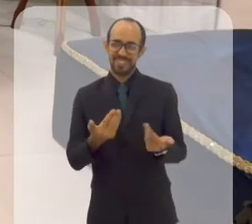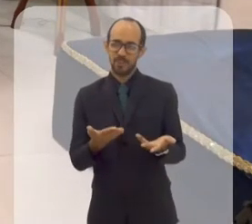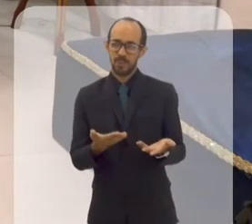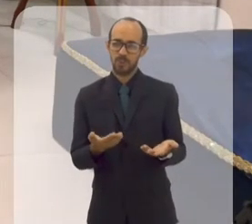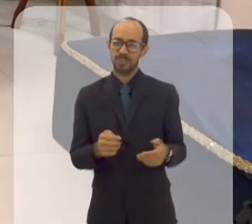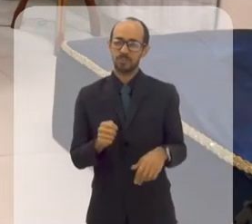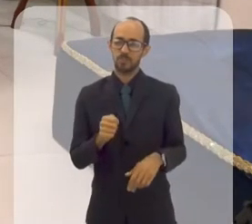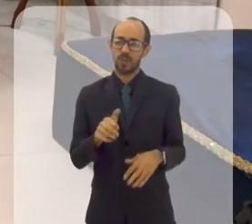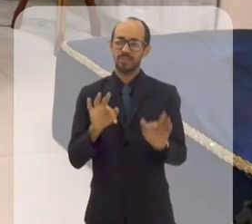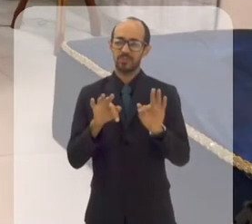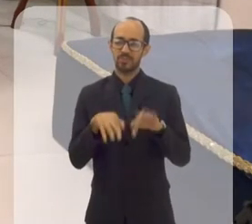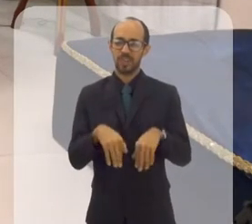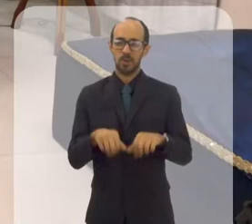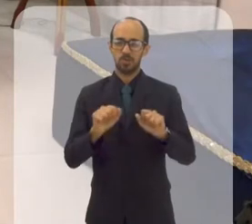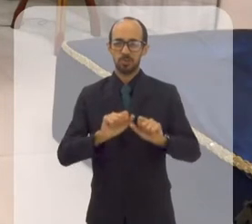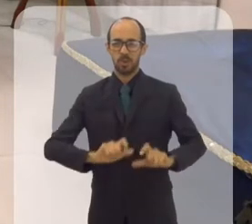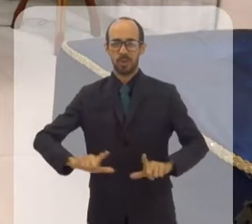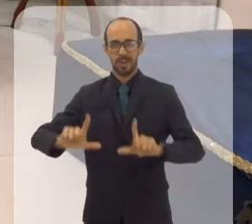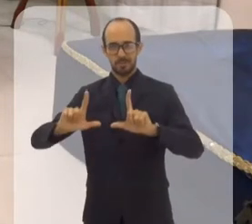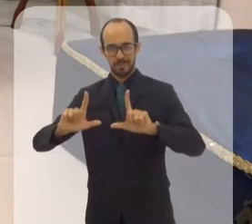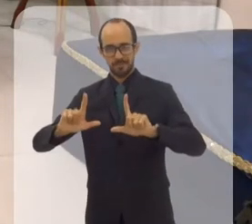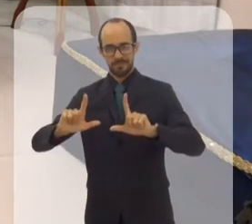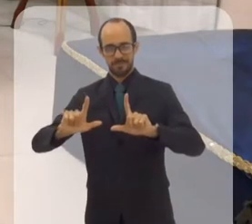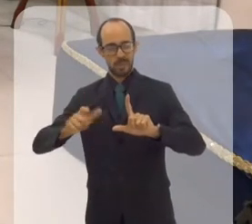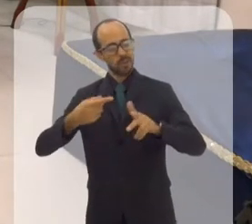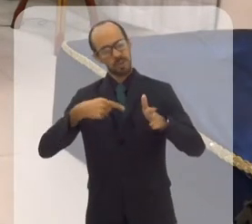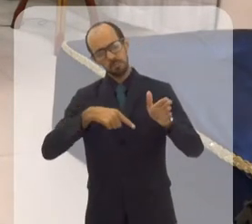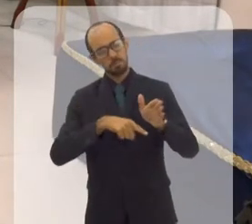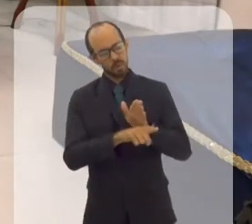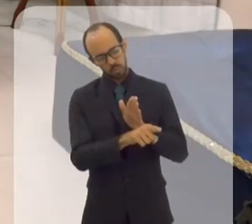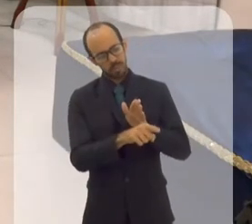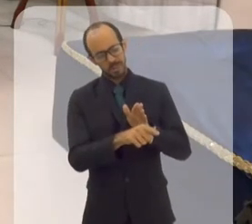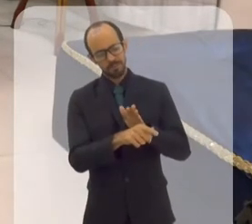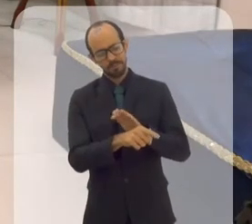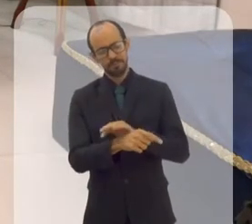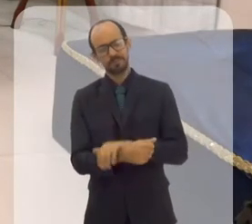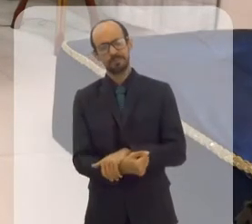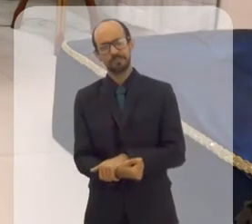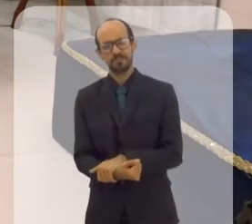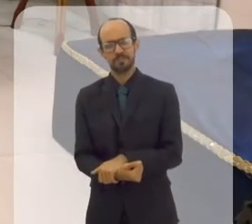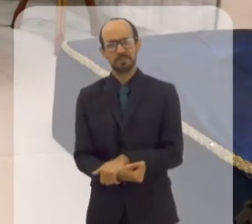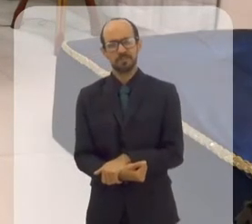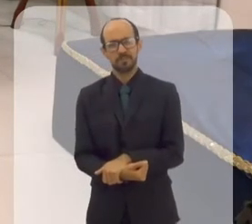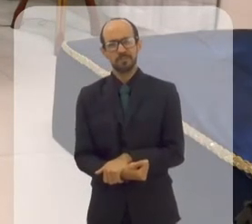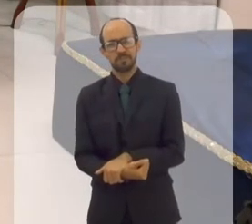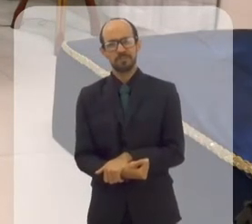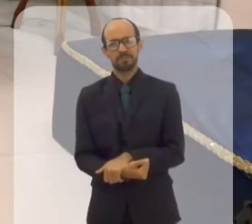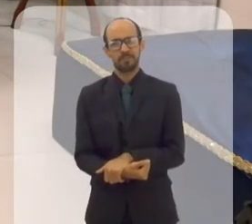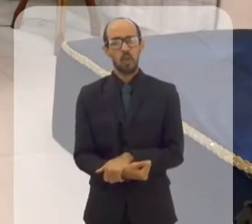Nós estamos chegando próximo ao final do programa e eu queria te fazer uma pergunta.